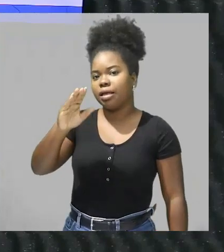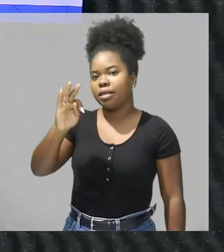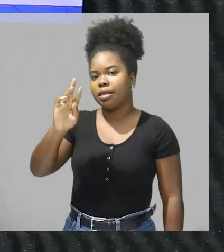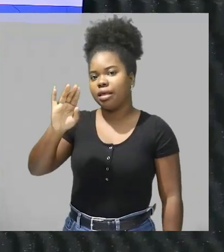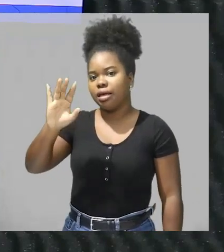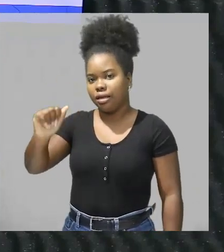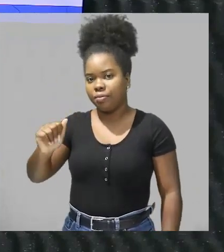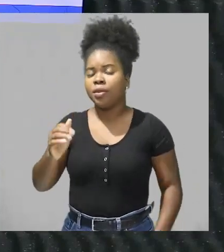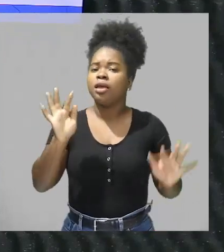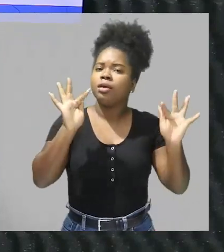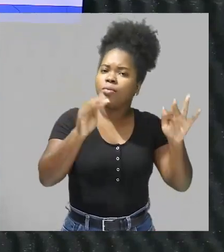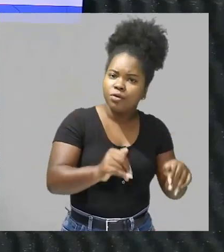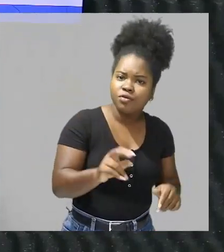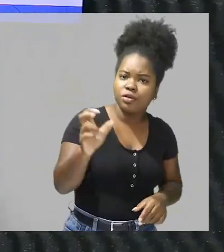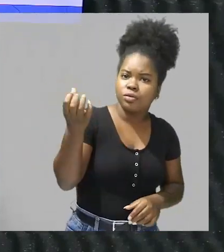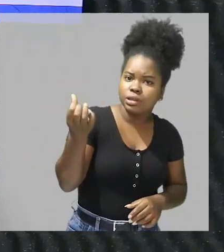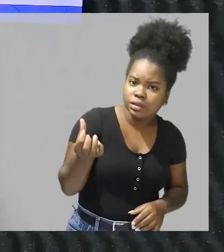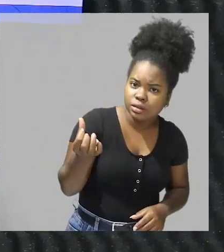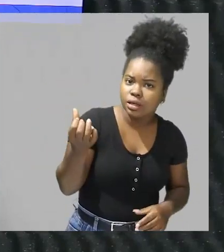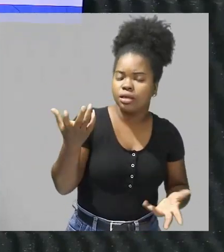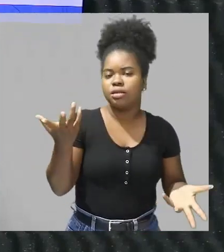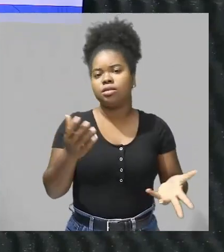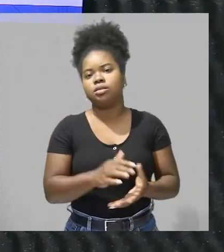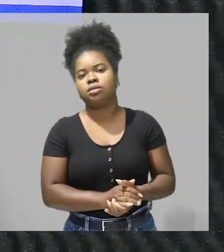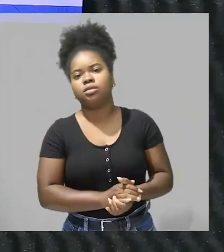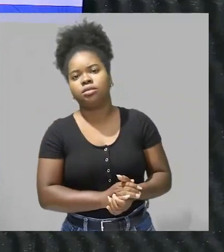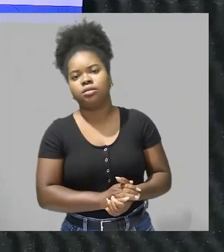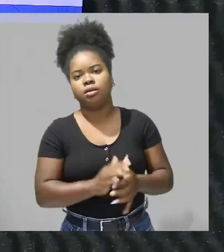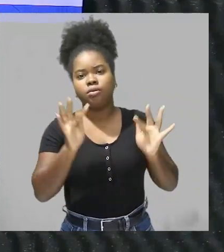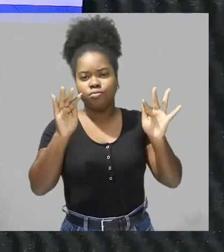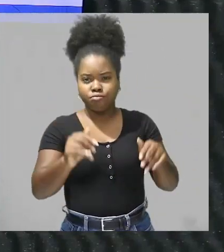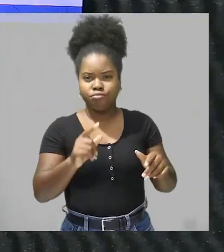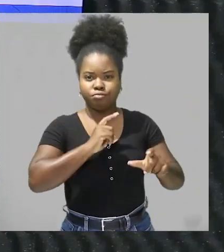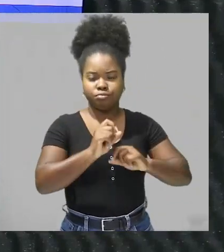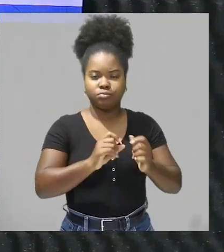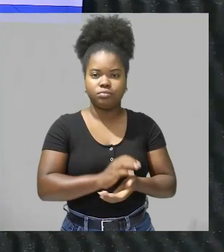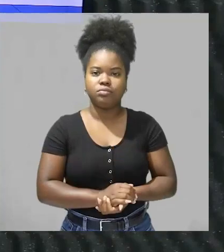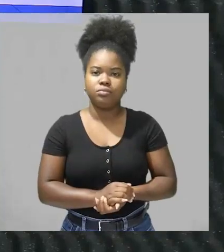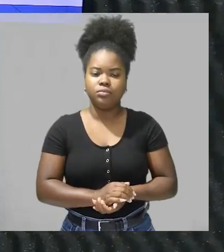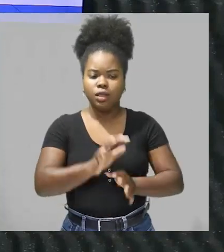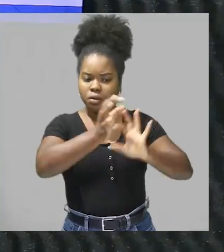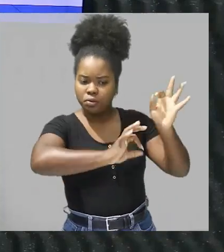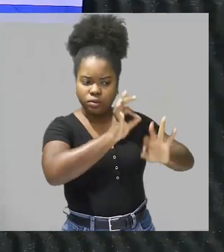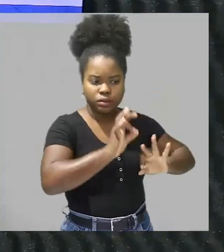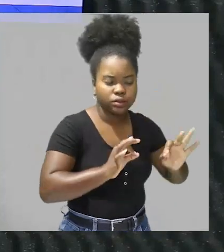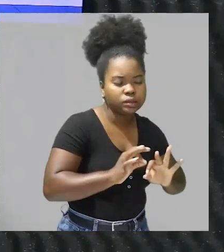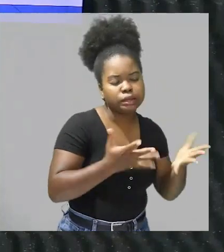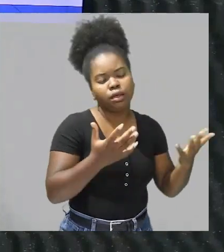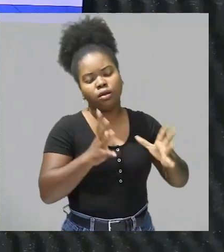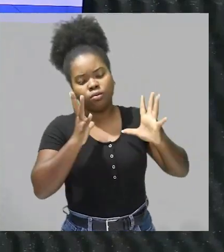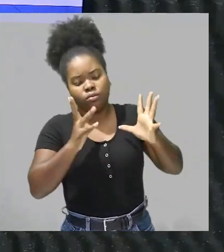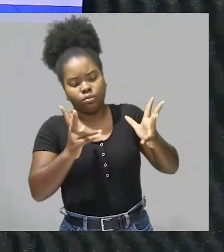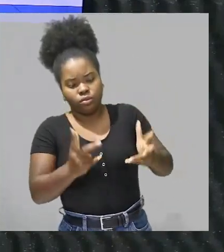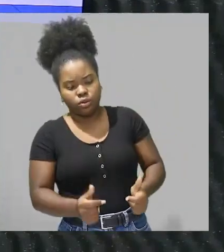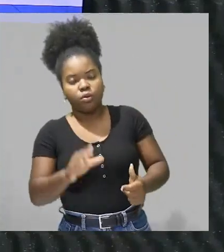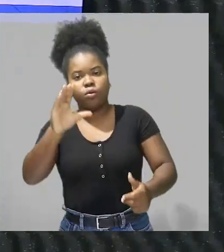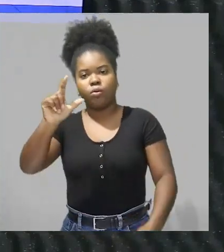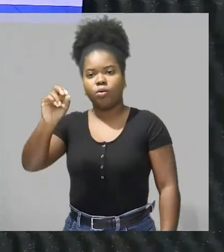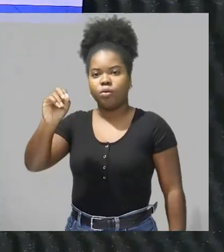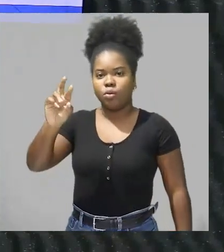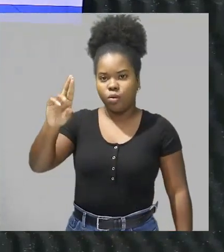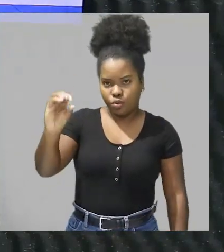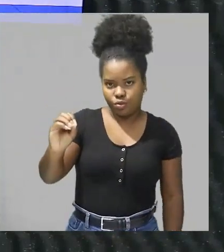seis cisternas aqui como etapa final o sistema será tratado com o cloro